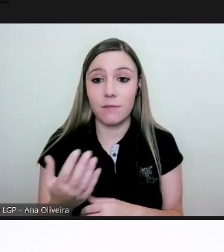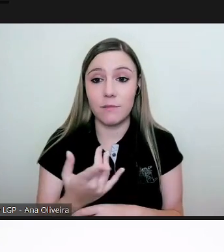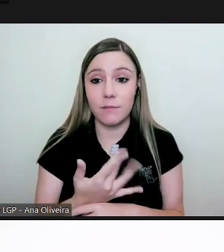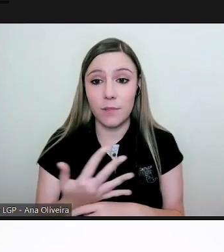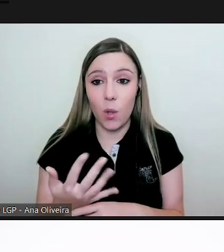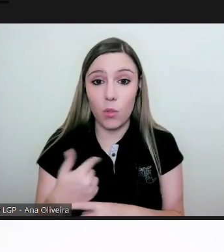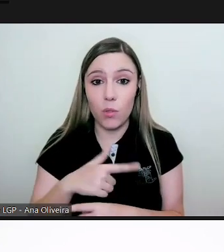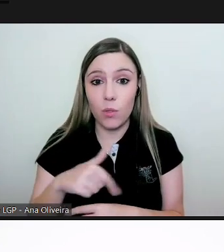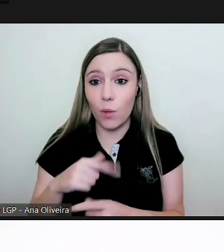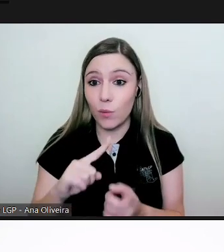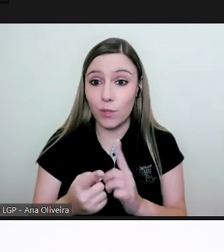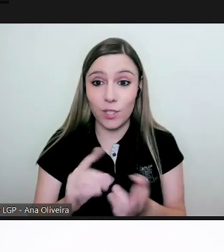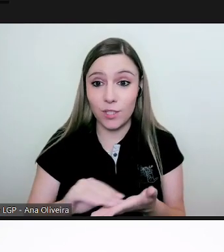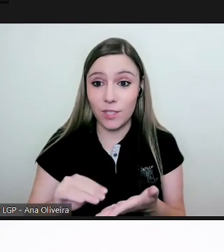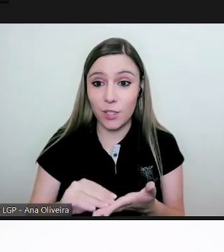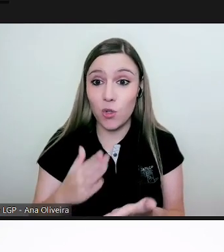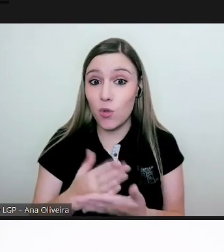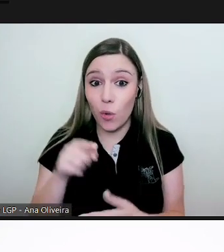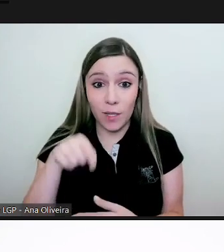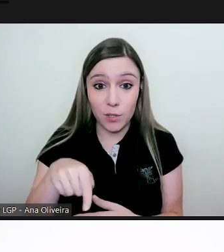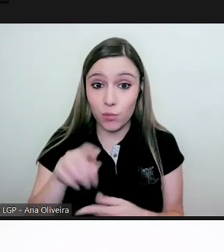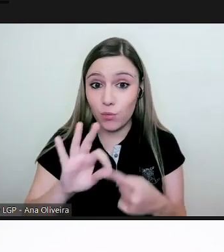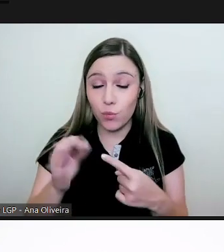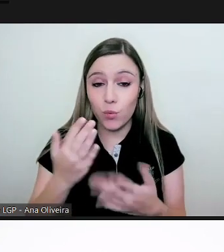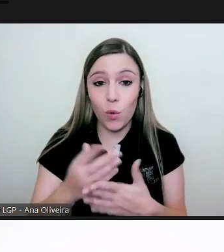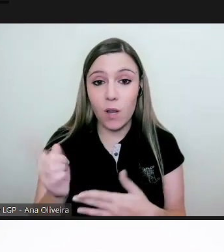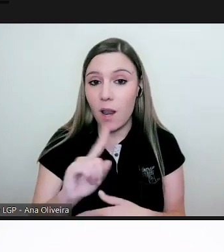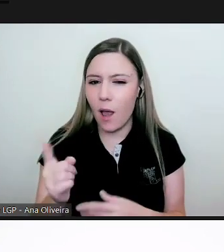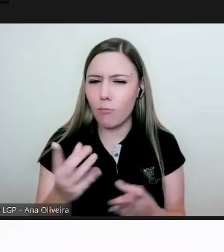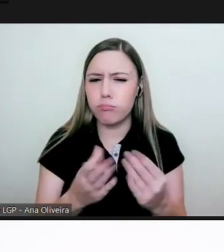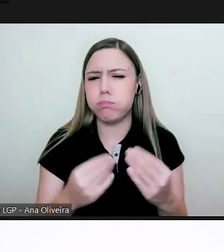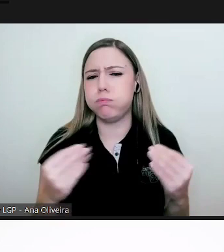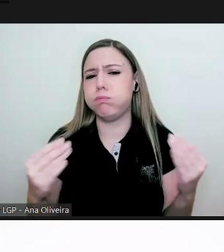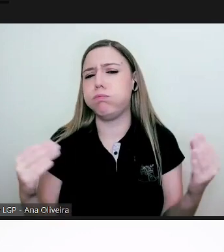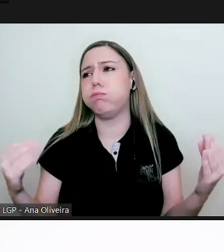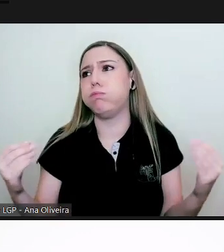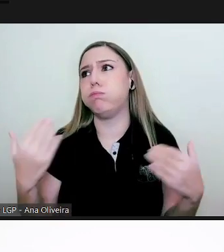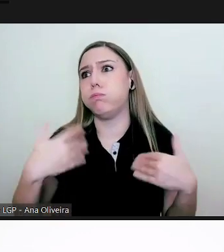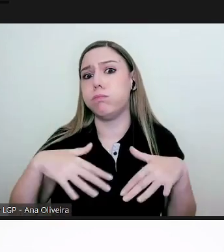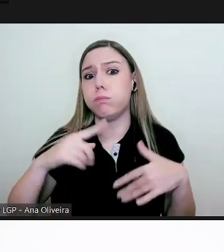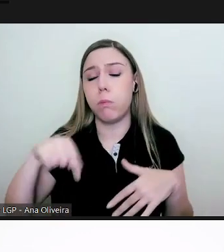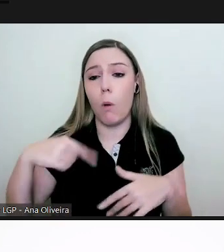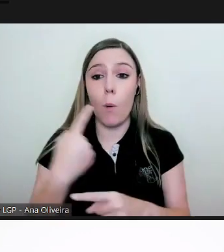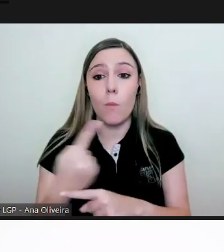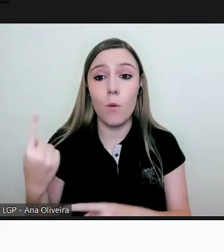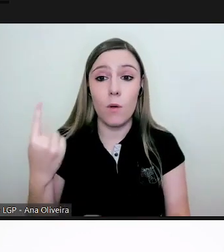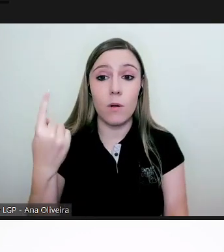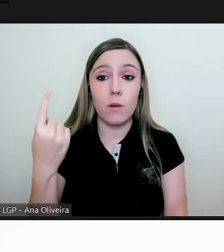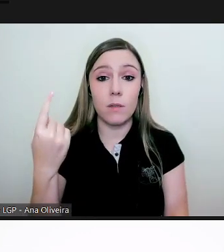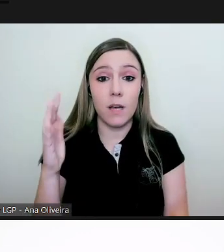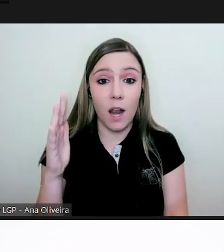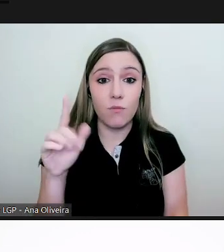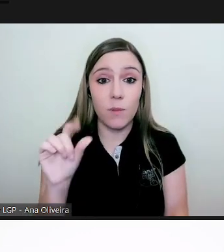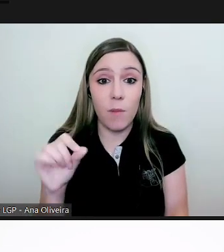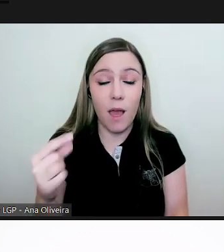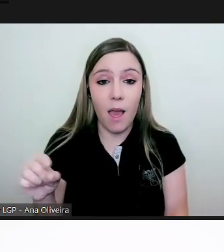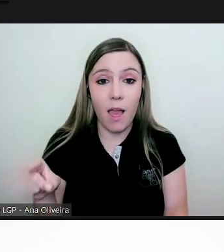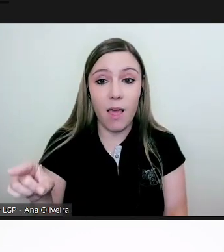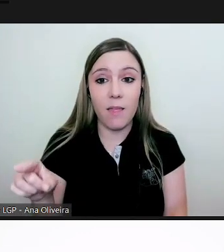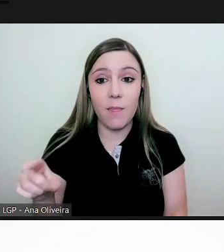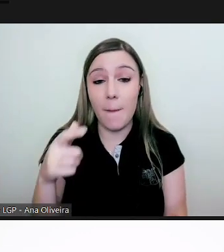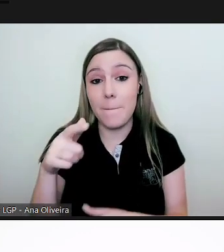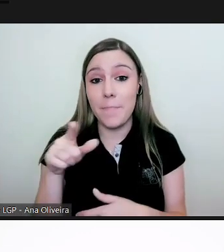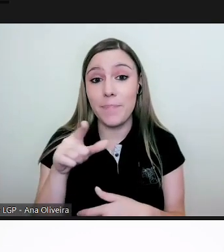do que está escrito, não existe só esta espécie, existem centenas de outras espécies, porque as árvores também são refúgio para as